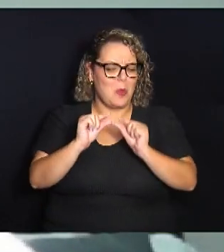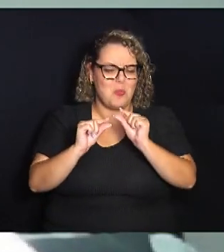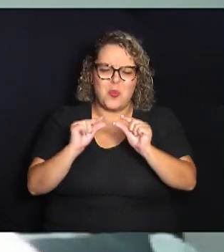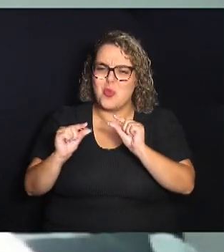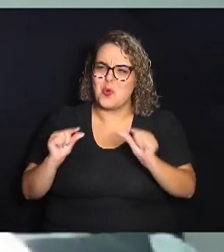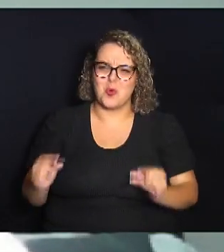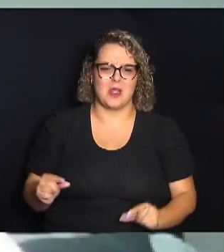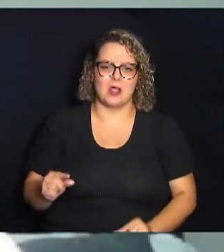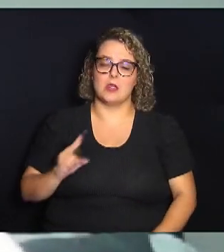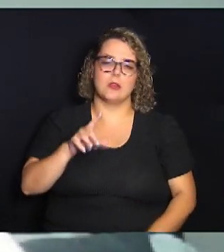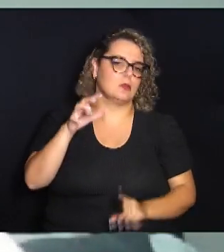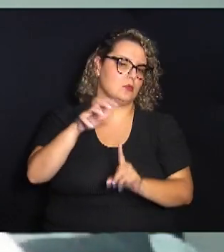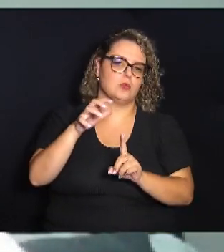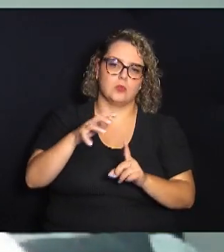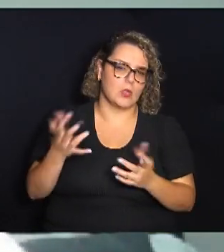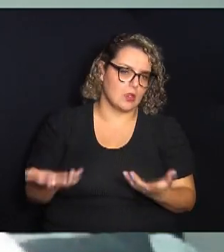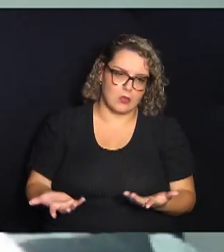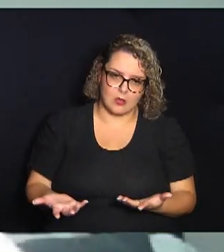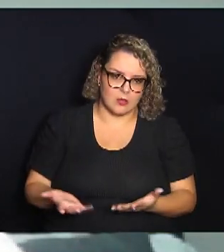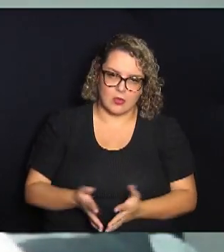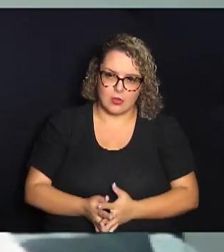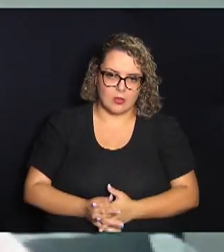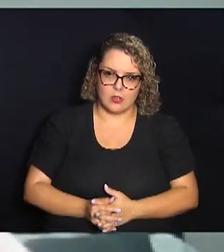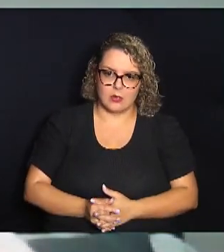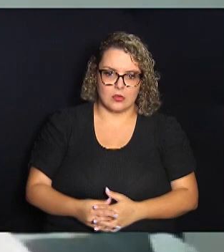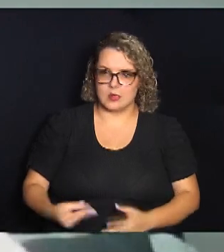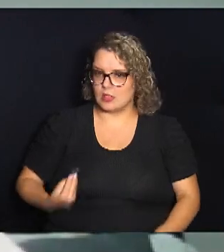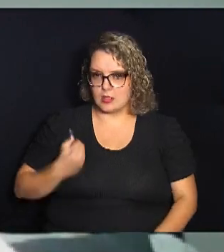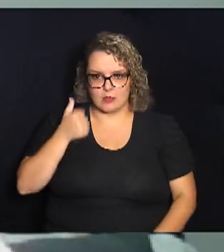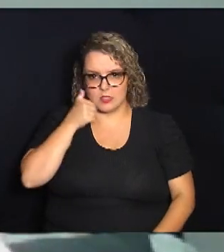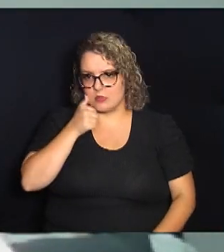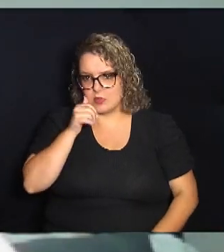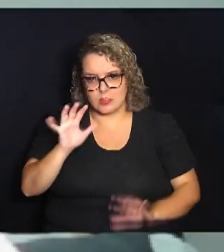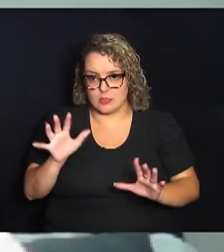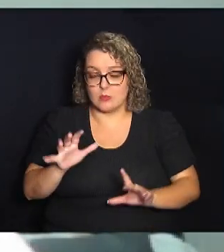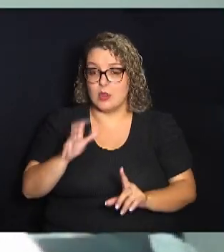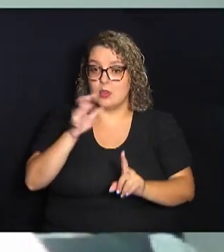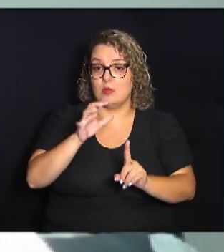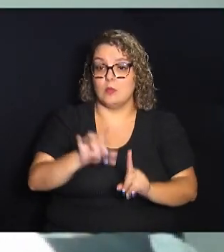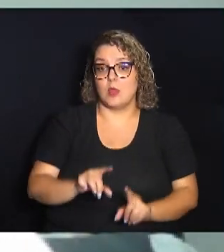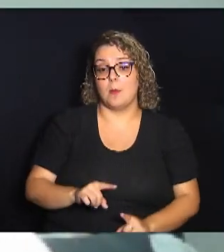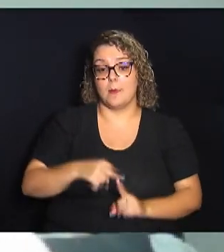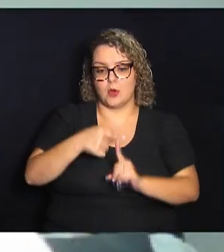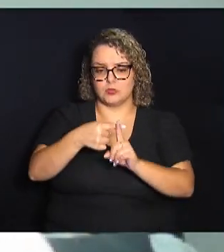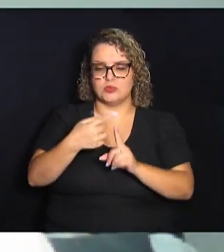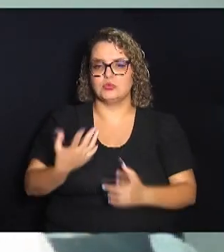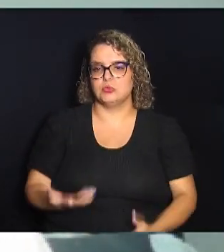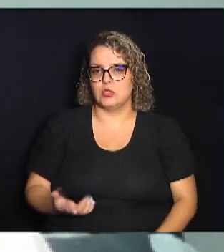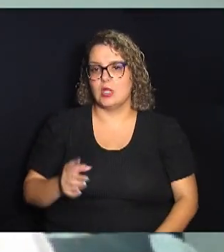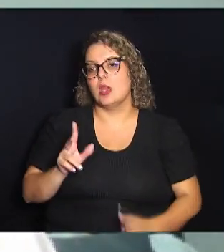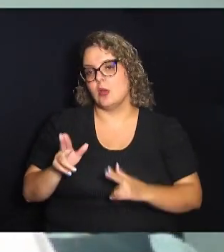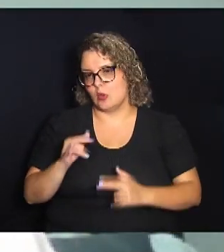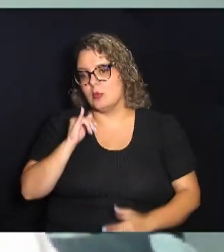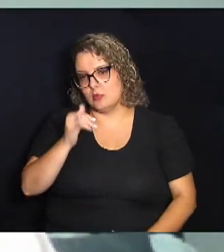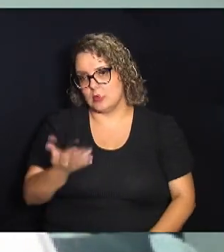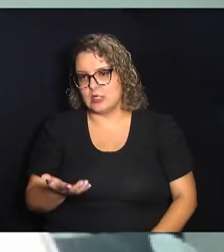isso não impacta na vida da mulher. Pelo contrário, impacta positivamente. É aquilo que eu falei. Nós temos que